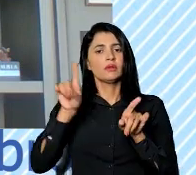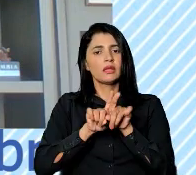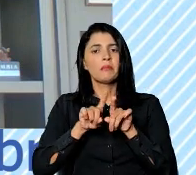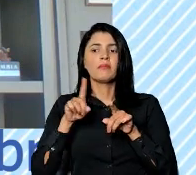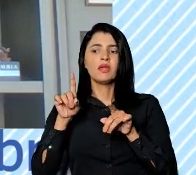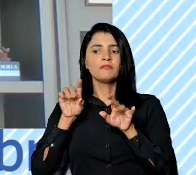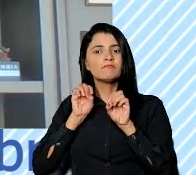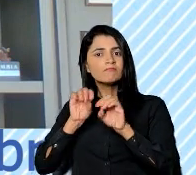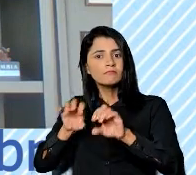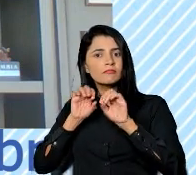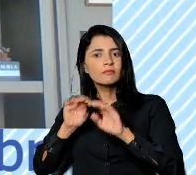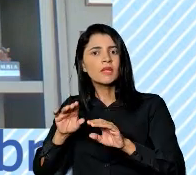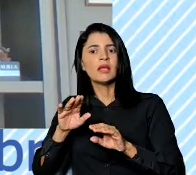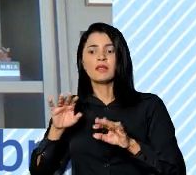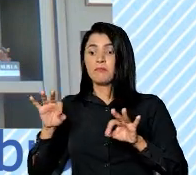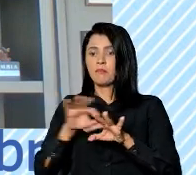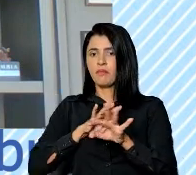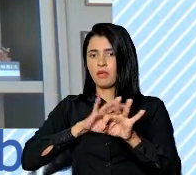isso, Flávia?